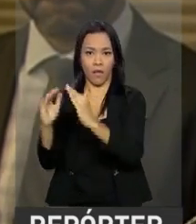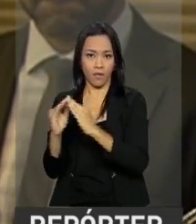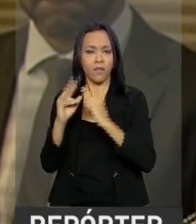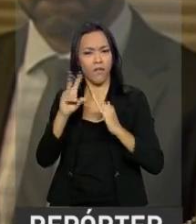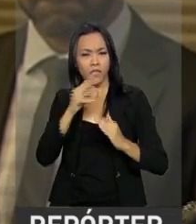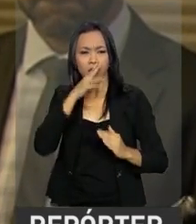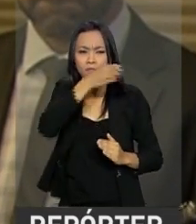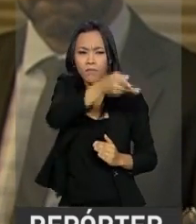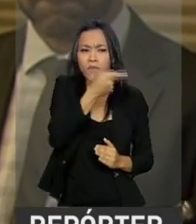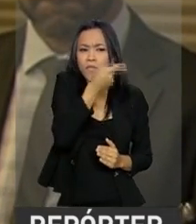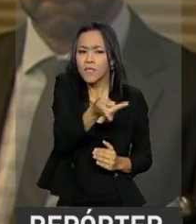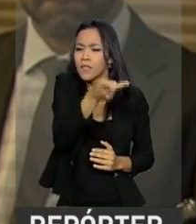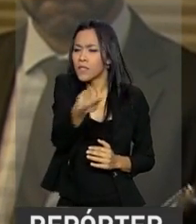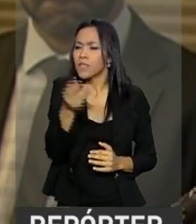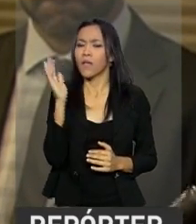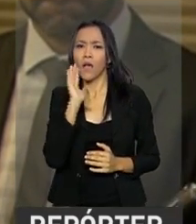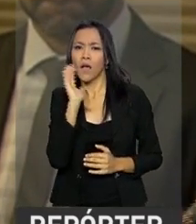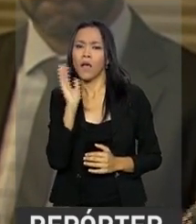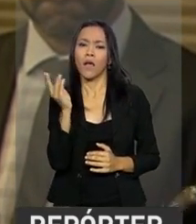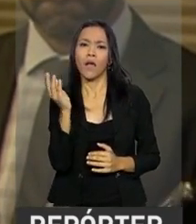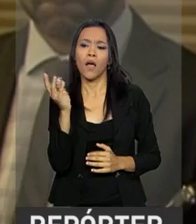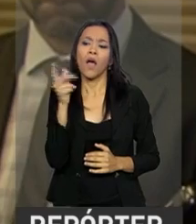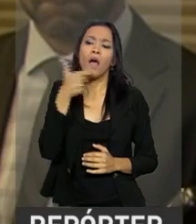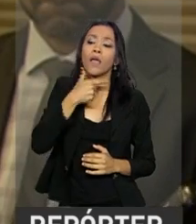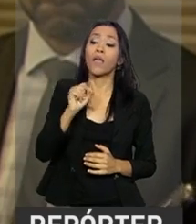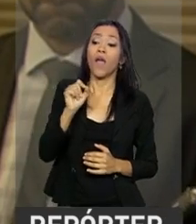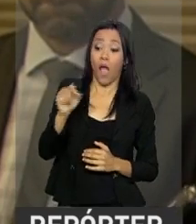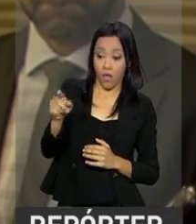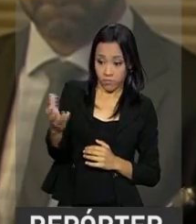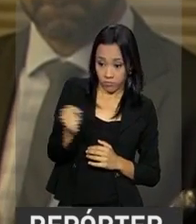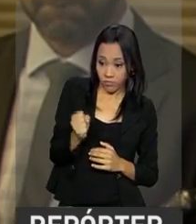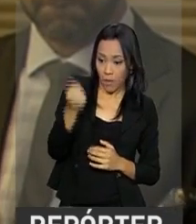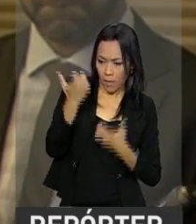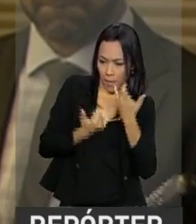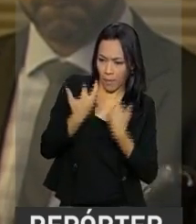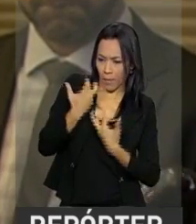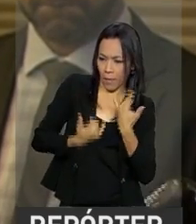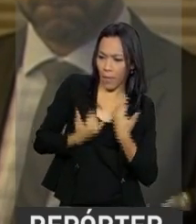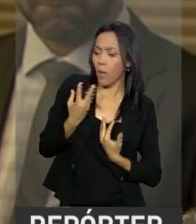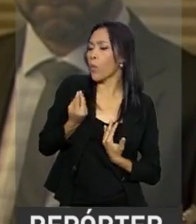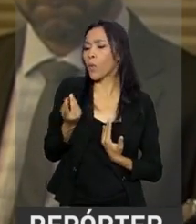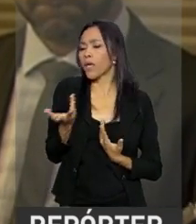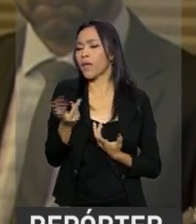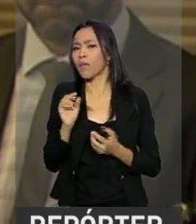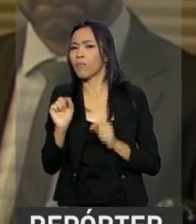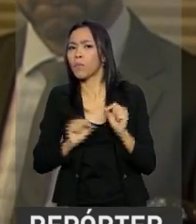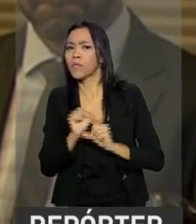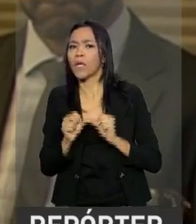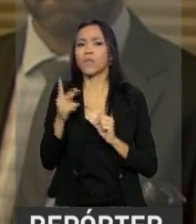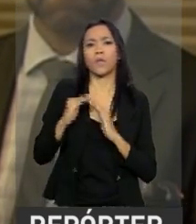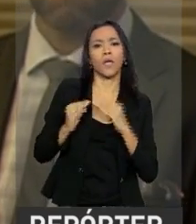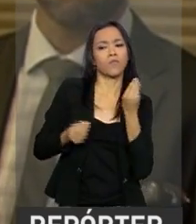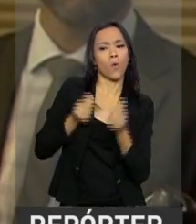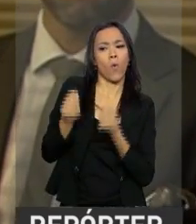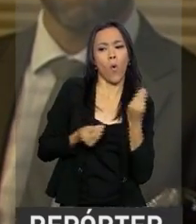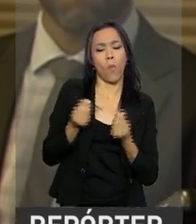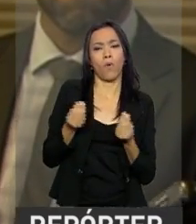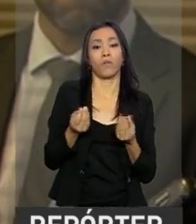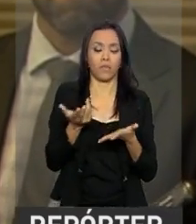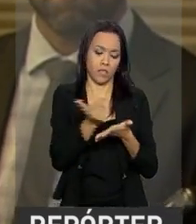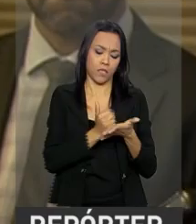as casas e será ouvida a a dona da casa terá prioridade para definir que tipo de serviço é o prioritário o